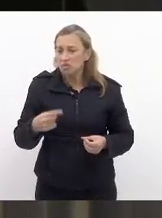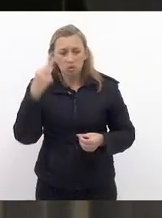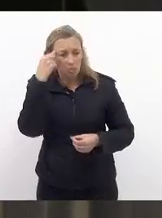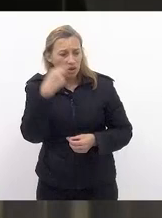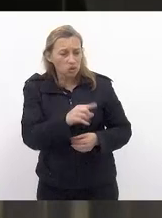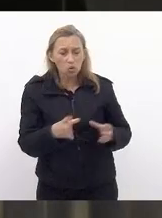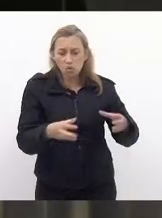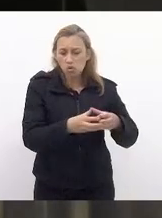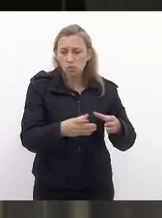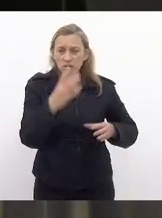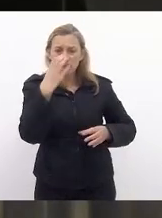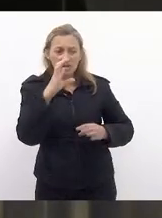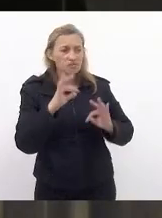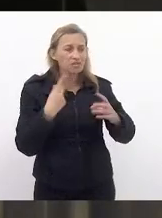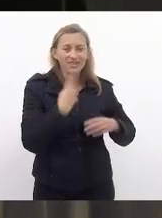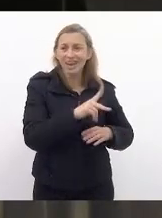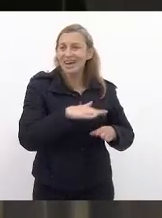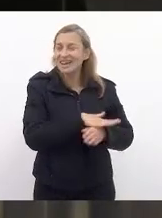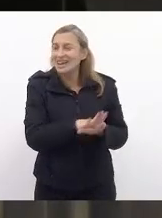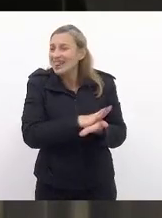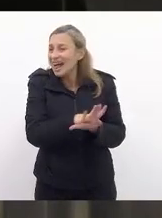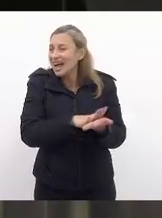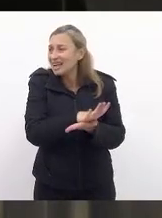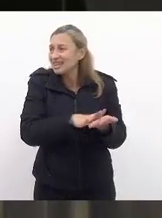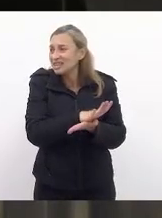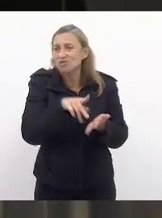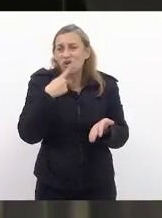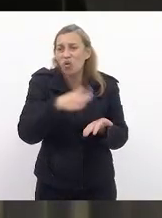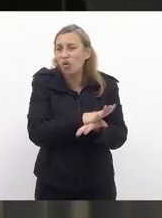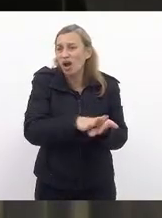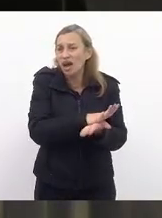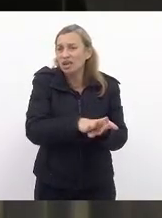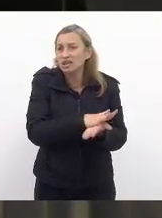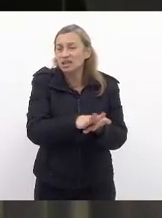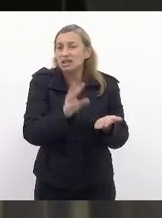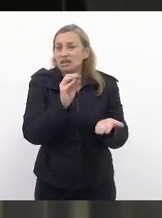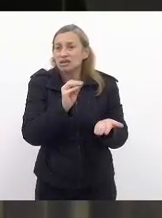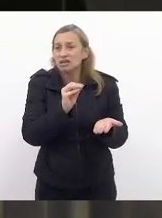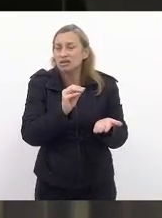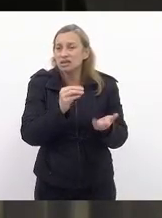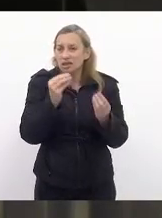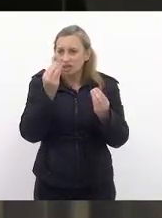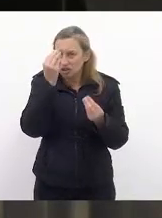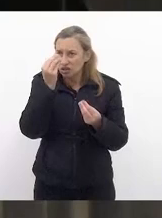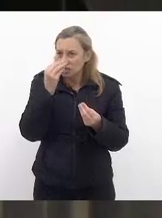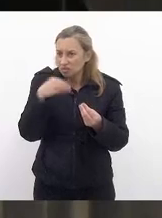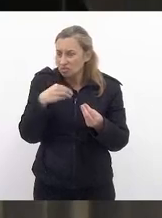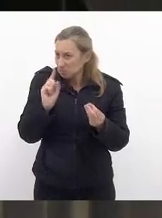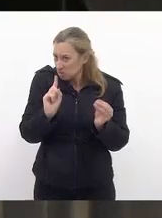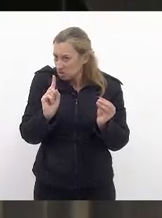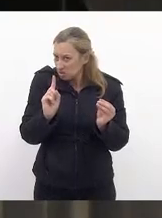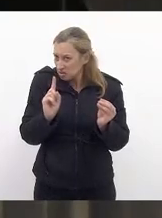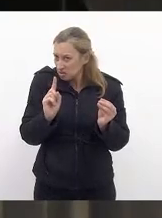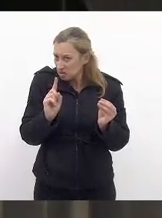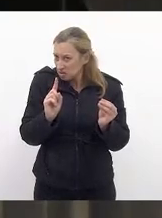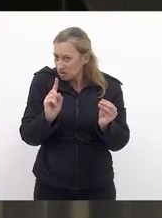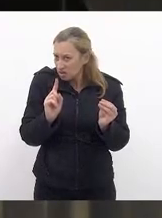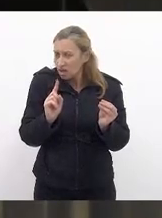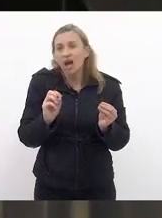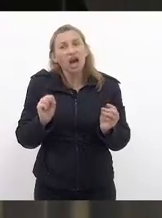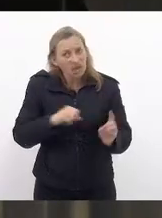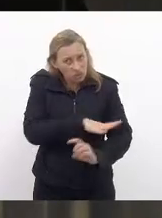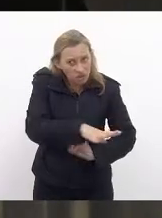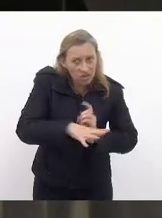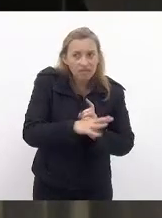científico dele não mandou ninguém não deu satisfação eles estão desrespeitando a mim não eles estão de jeito